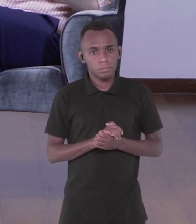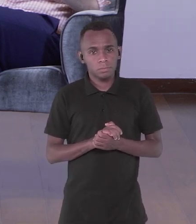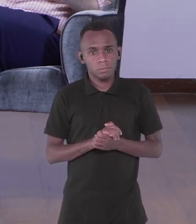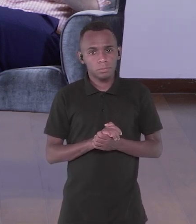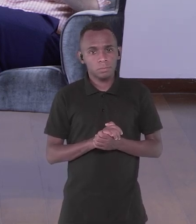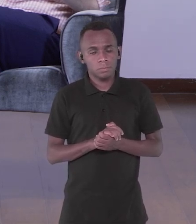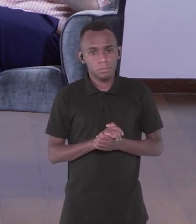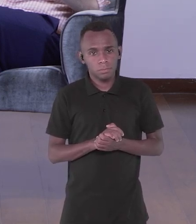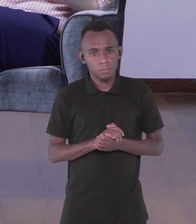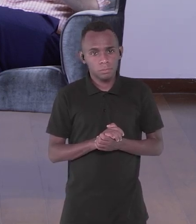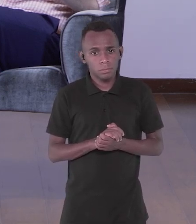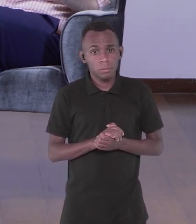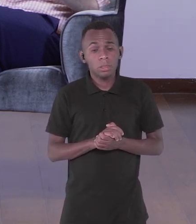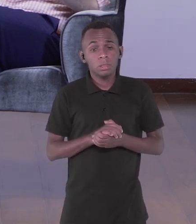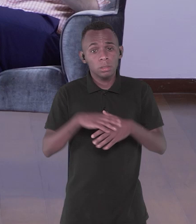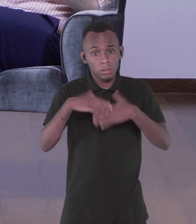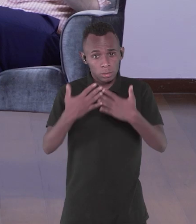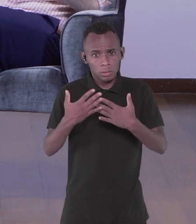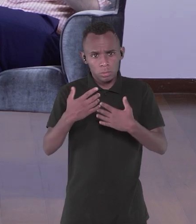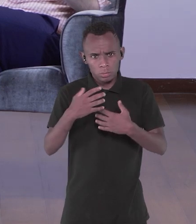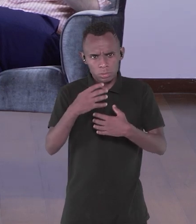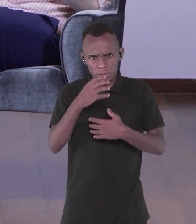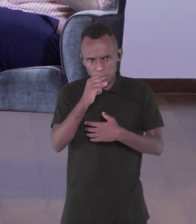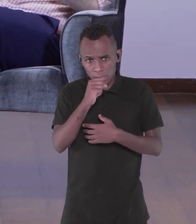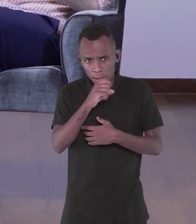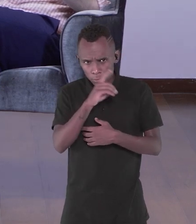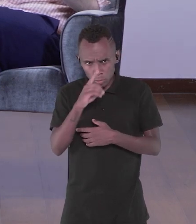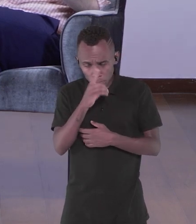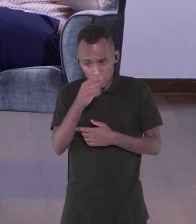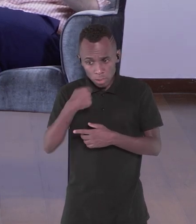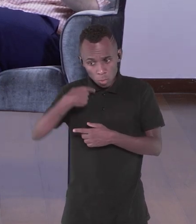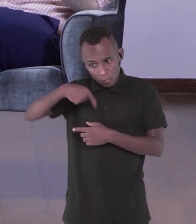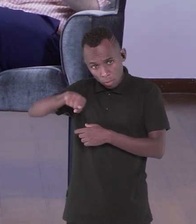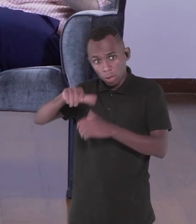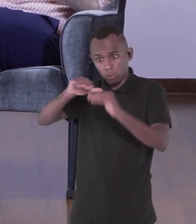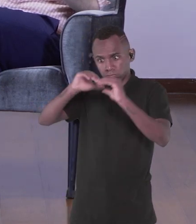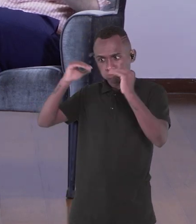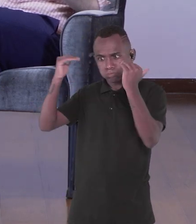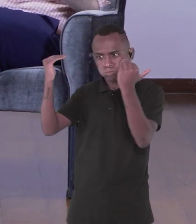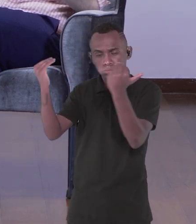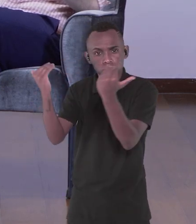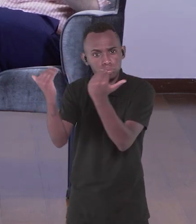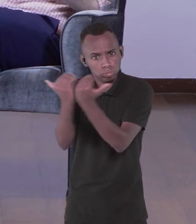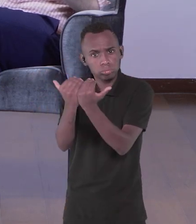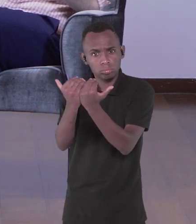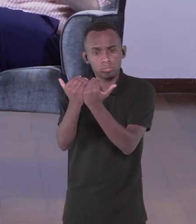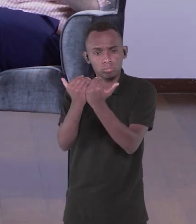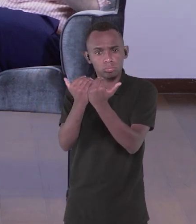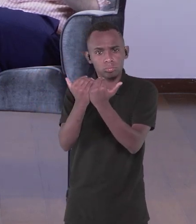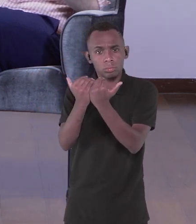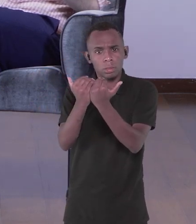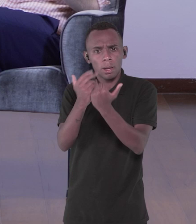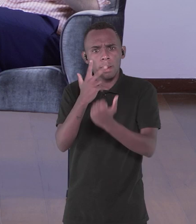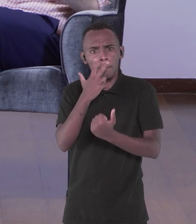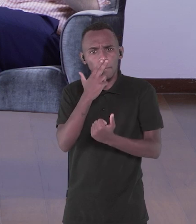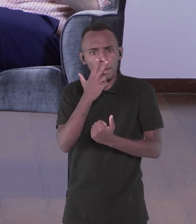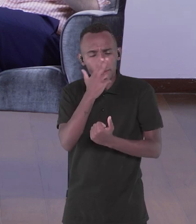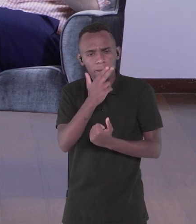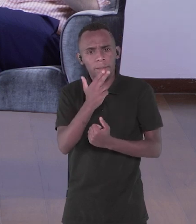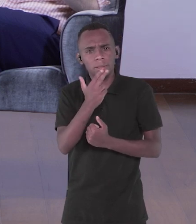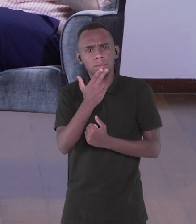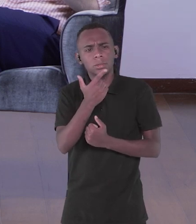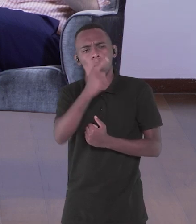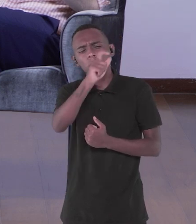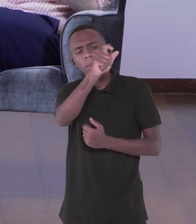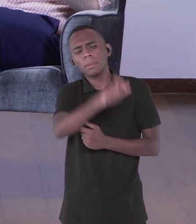Sabe que eu cheguei agora no fim de semana e fui para o Morumbi, né? Fui ver o São Paulo ganhar do Corinthians. Sério? Parecendo alguém que ia vir aqui, foi para o Fla-Flu